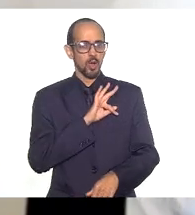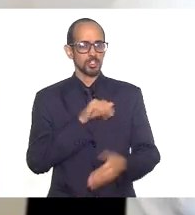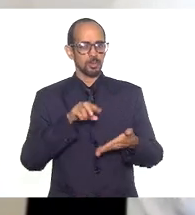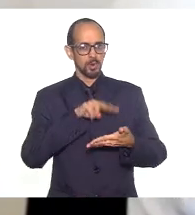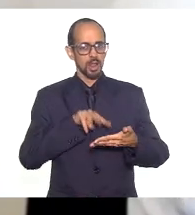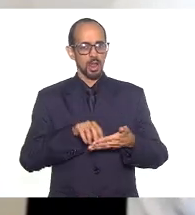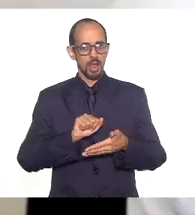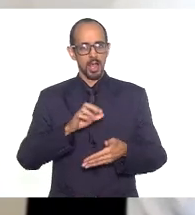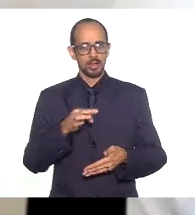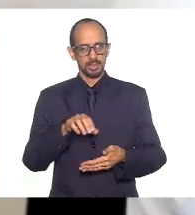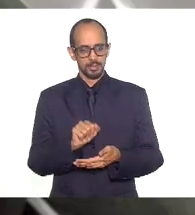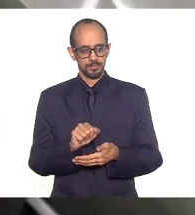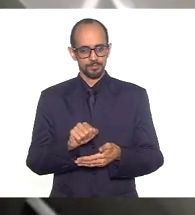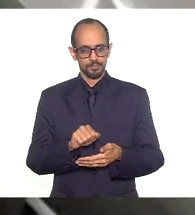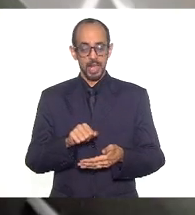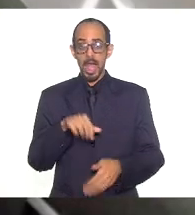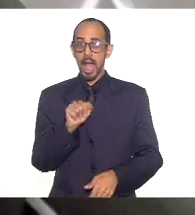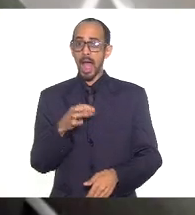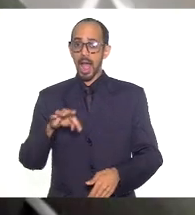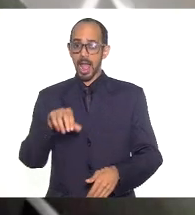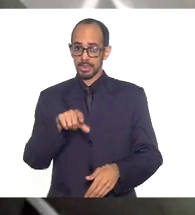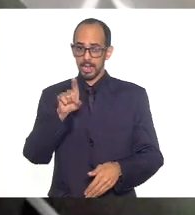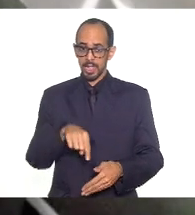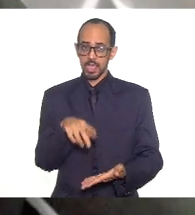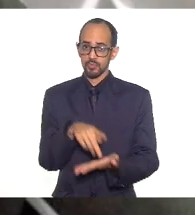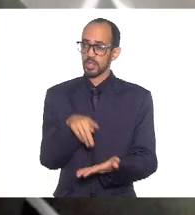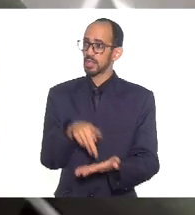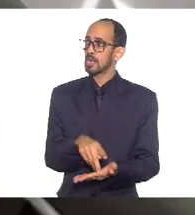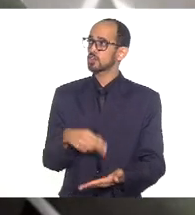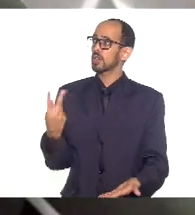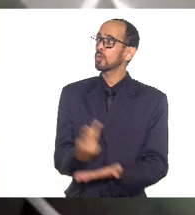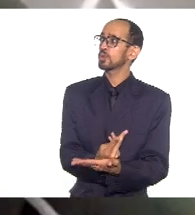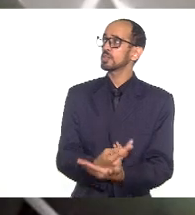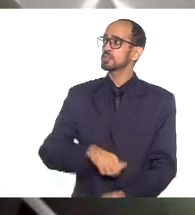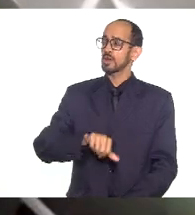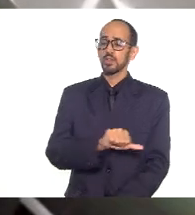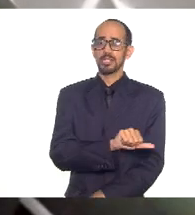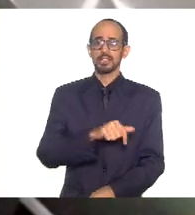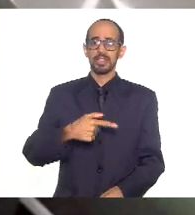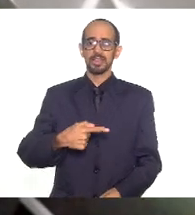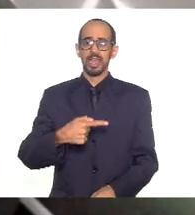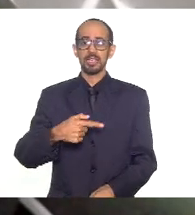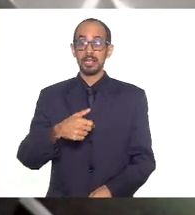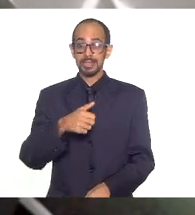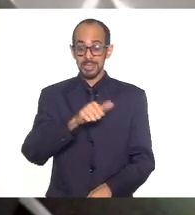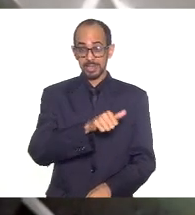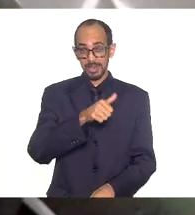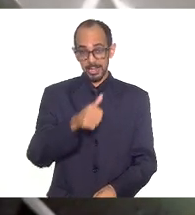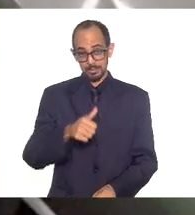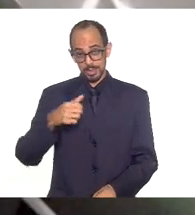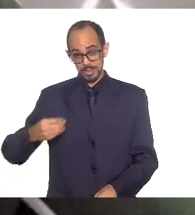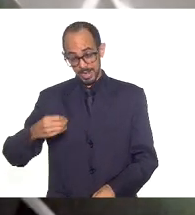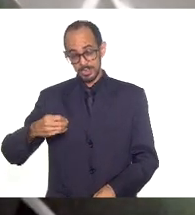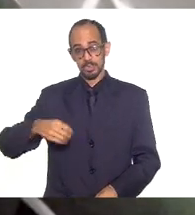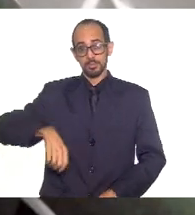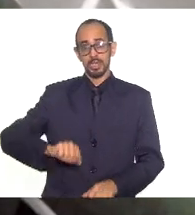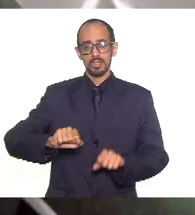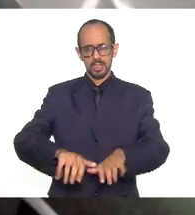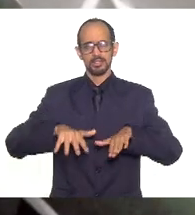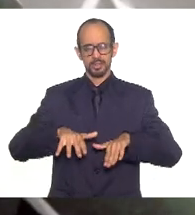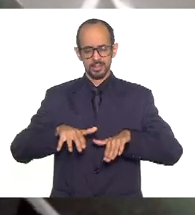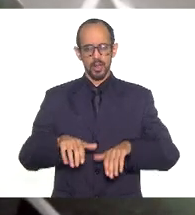anterior. A ata reflete com exatidão o ocorrido na 110ª sessão extraordinária, que iniciada